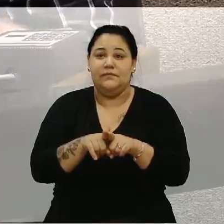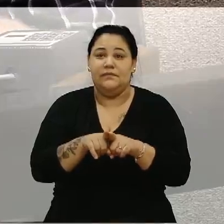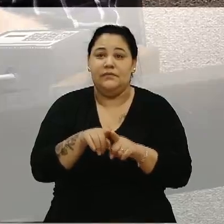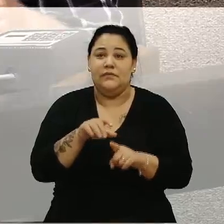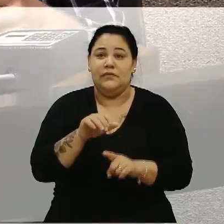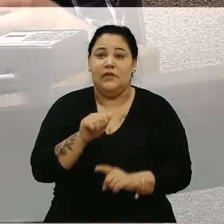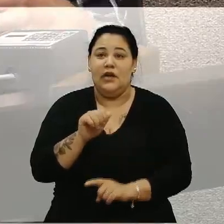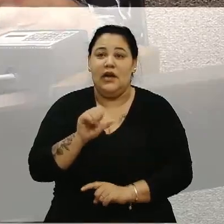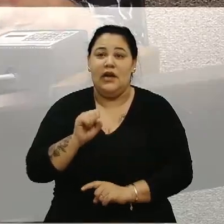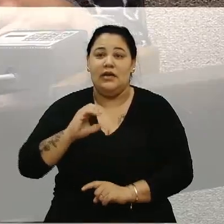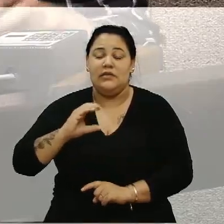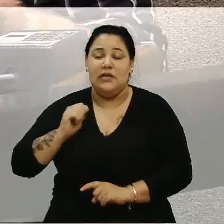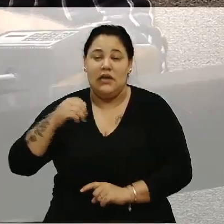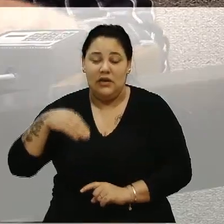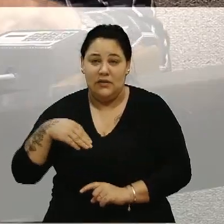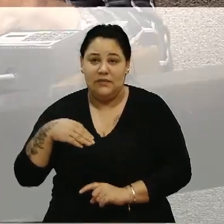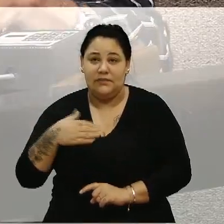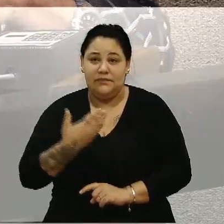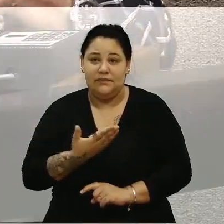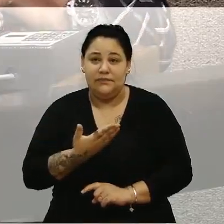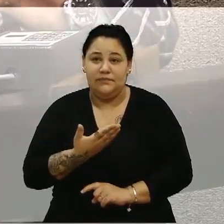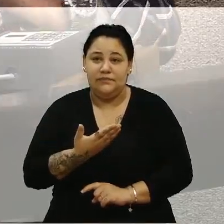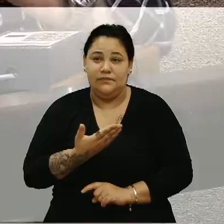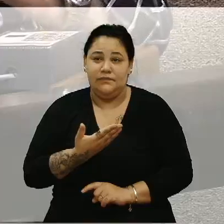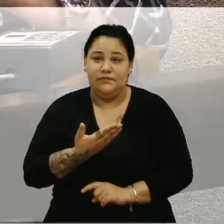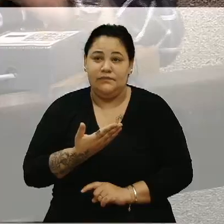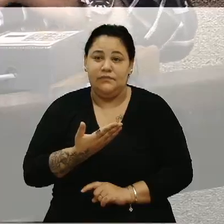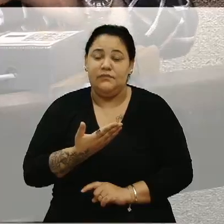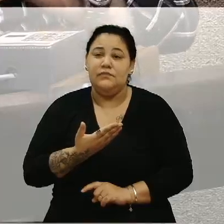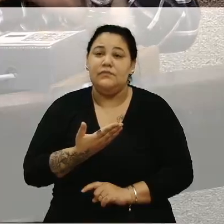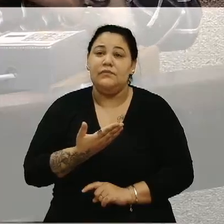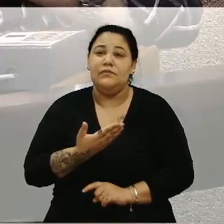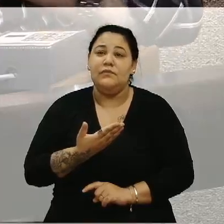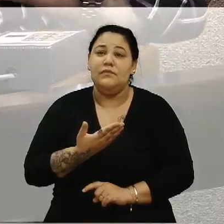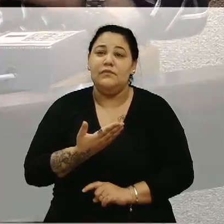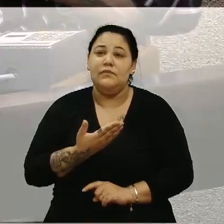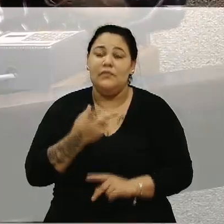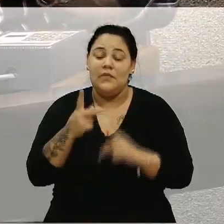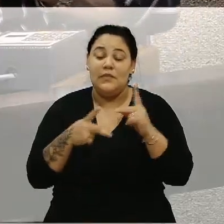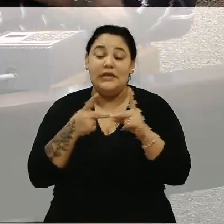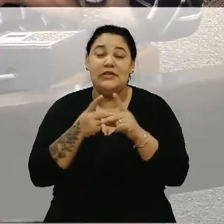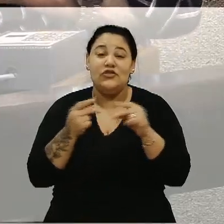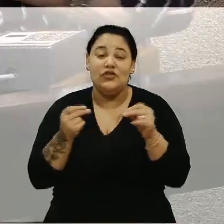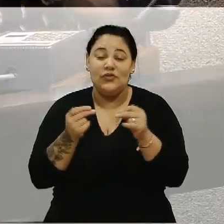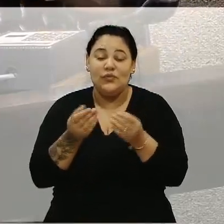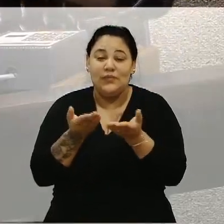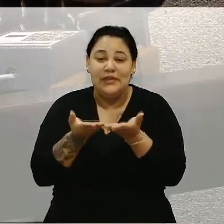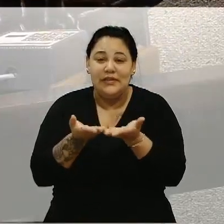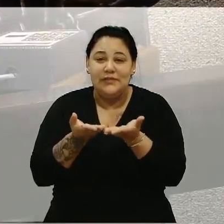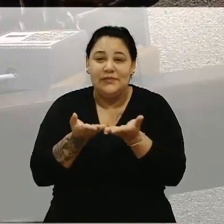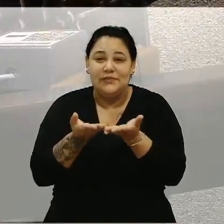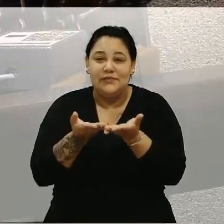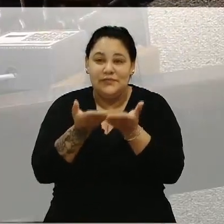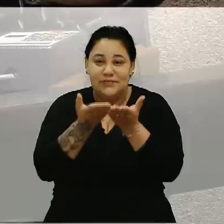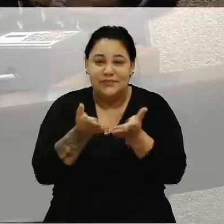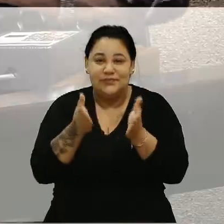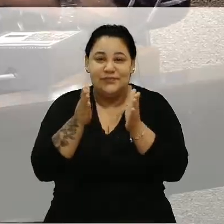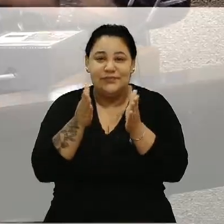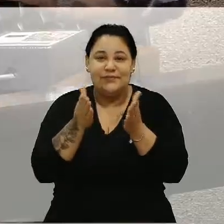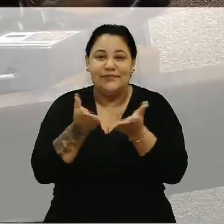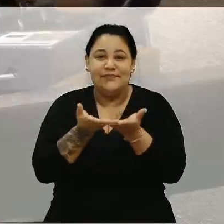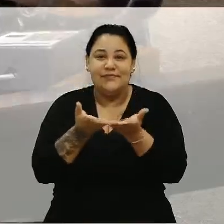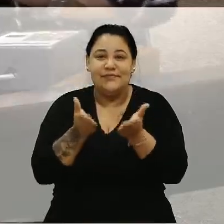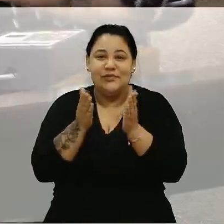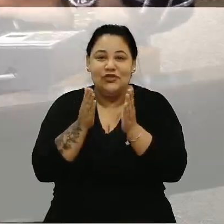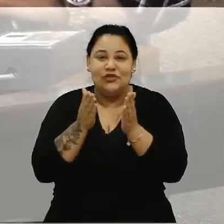por este nobre e singelo mimo que eles aqui fizeram a entrega para